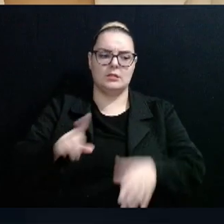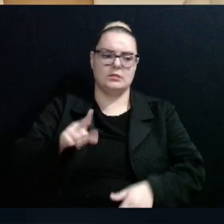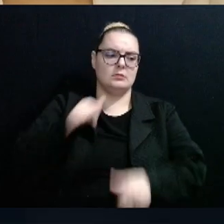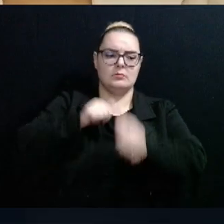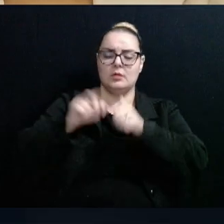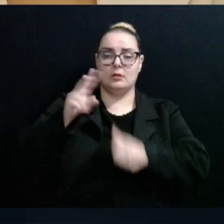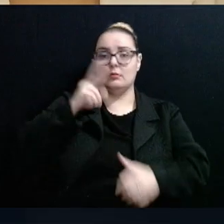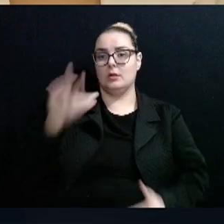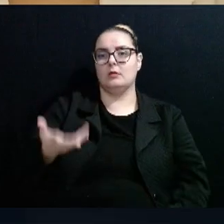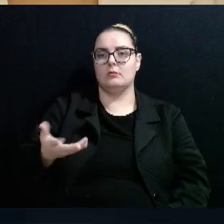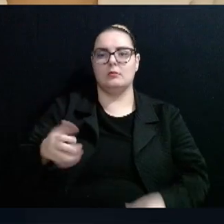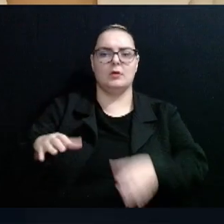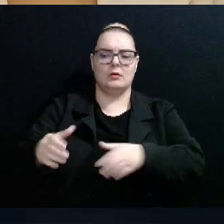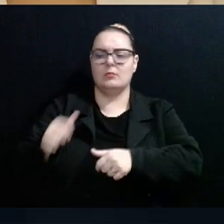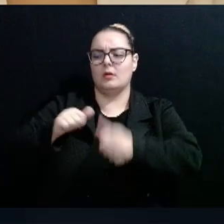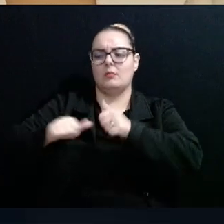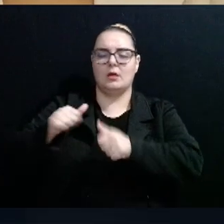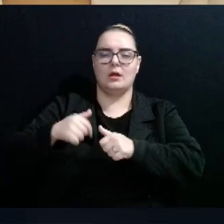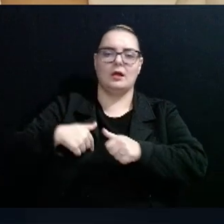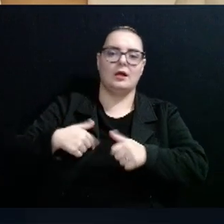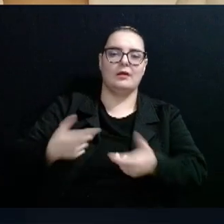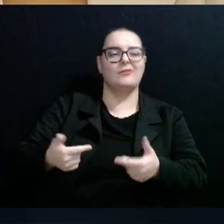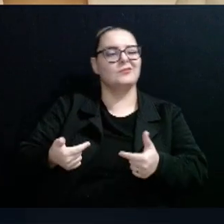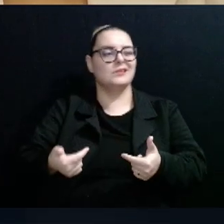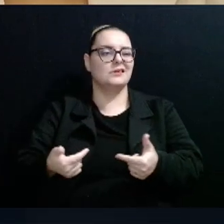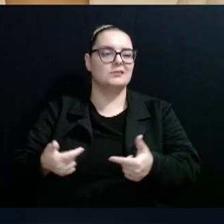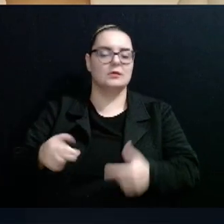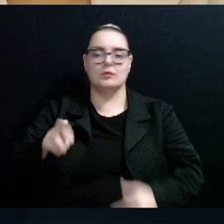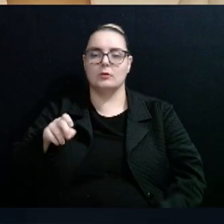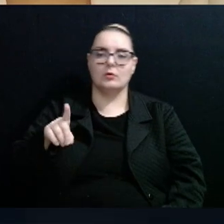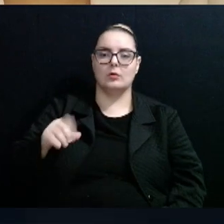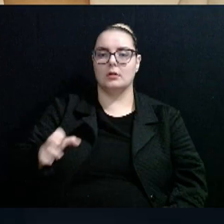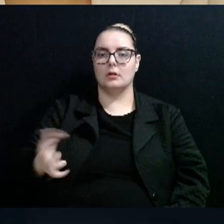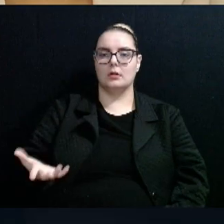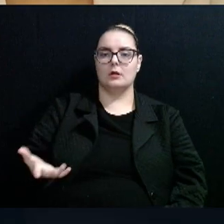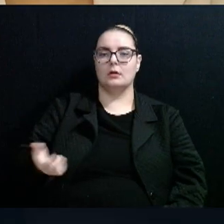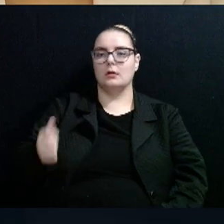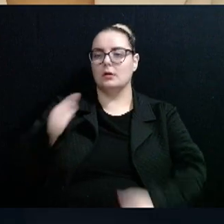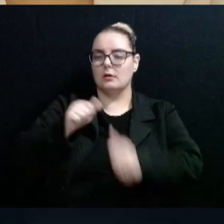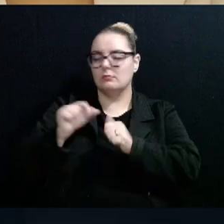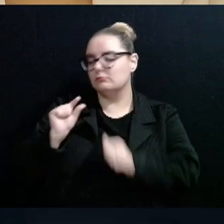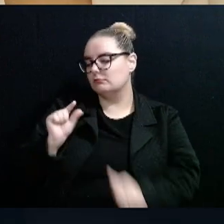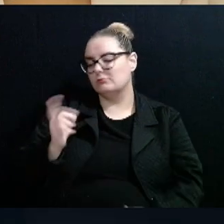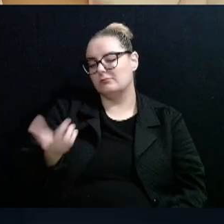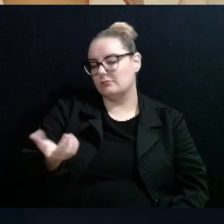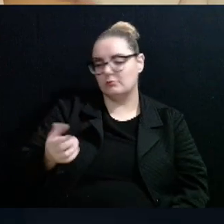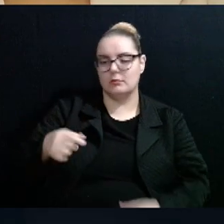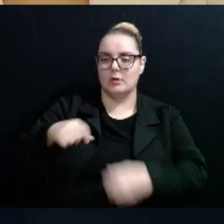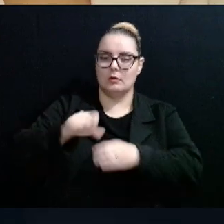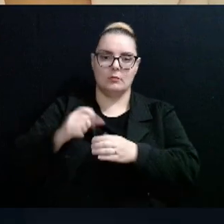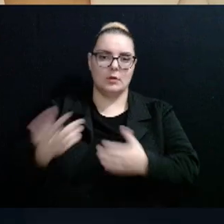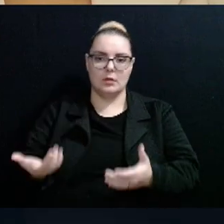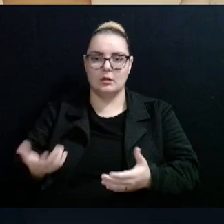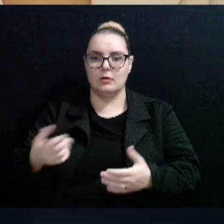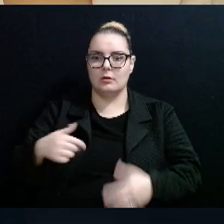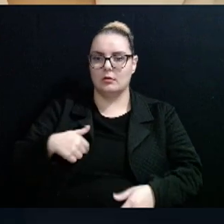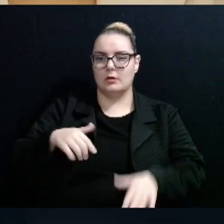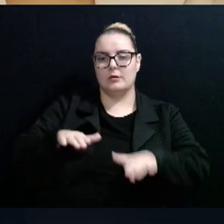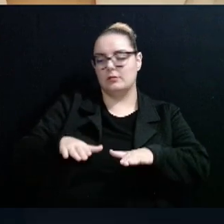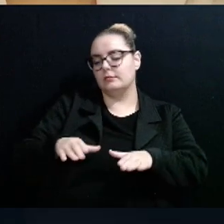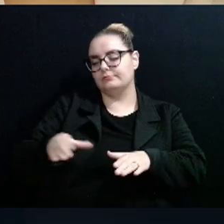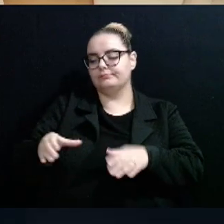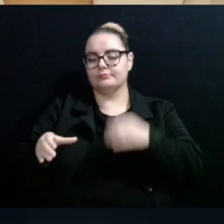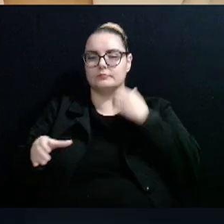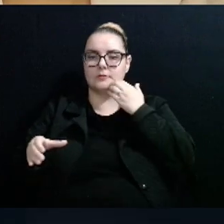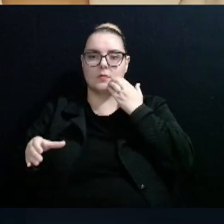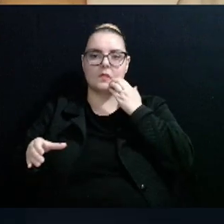tá bebendo e eu vou ser a chata do rolê, então eu vou tomar só uma latinha ou vou ficar lá com o copo o tempo todo